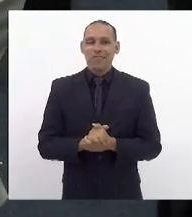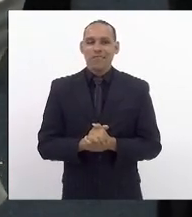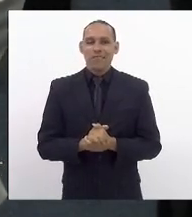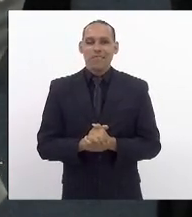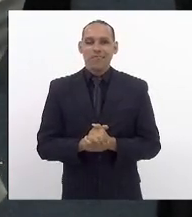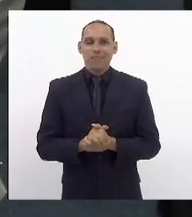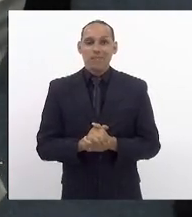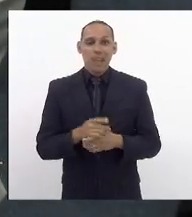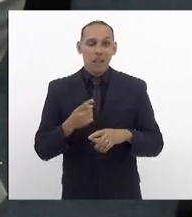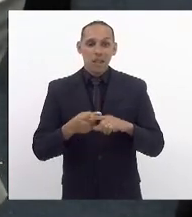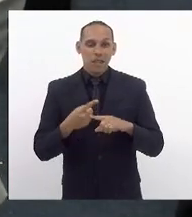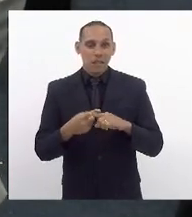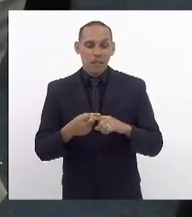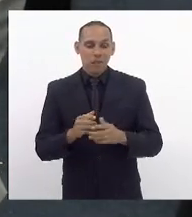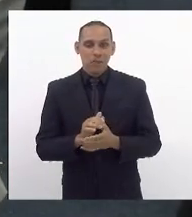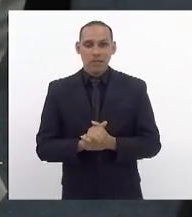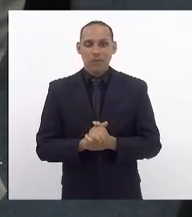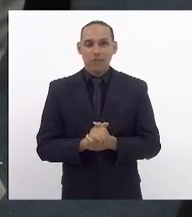porque